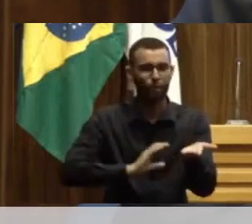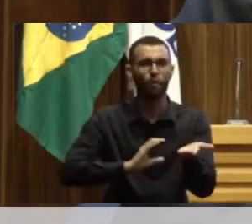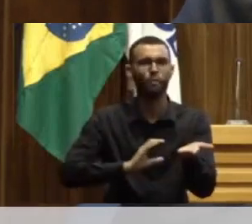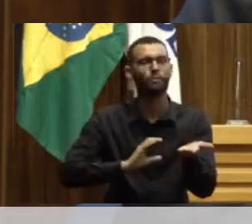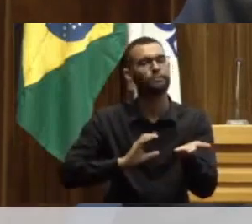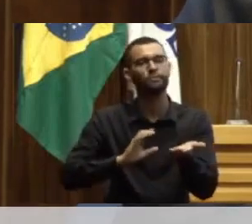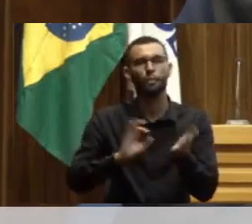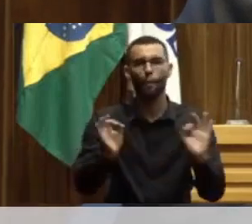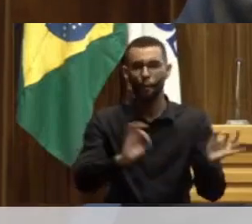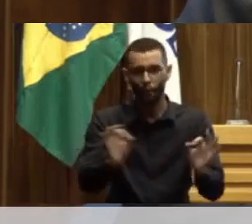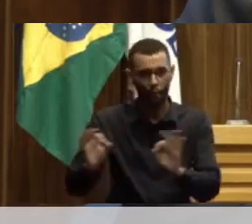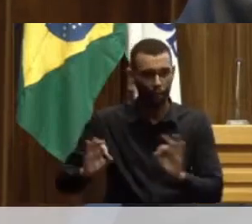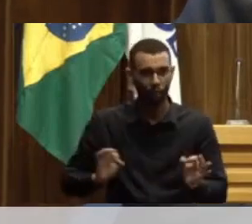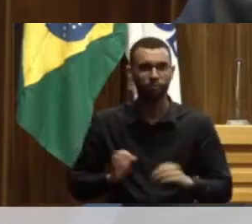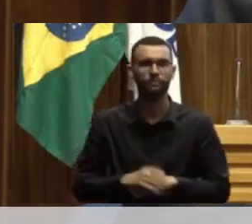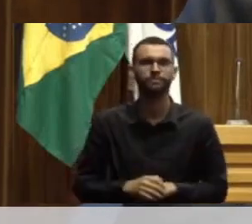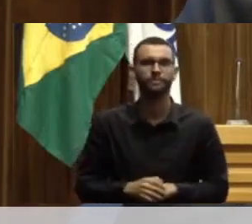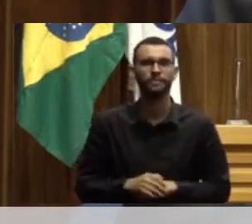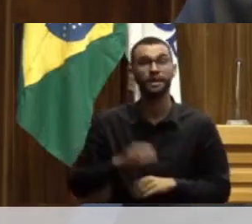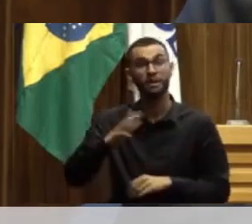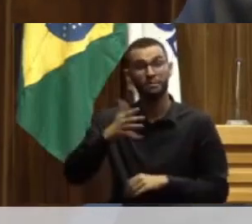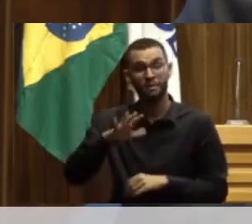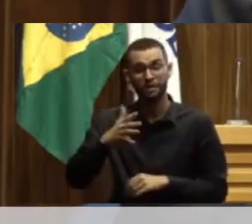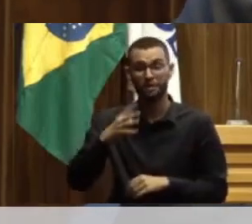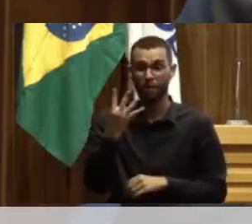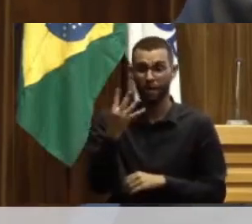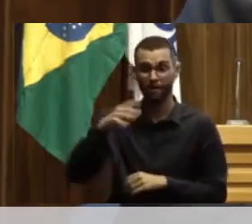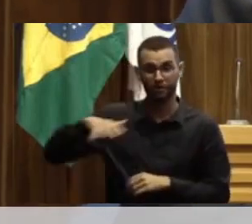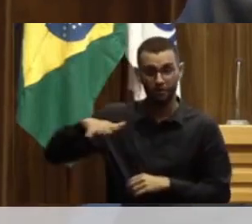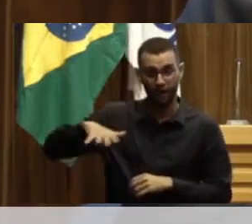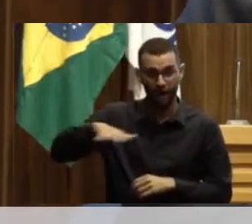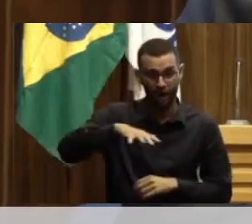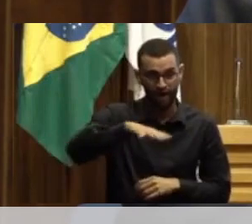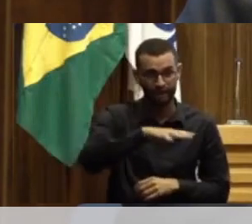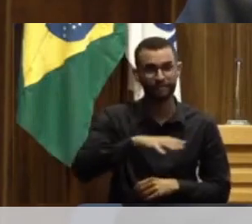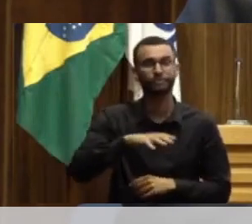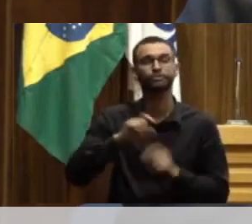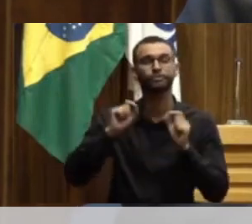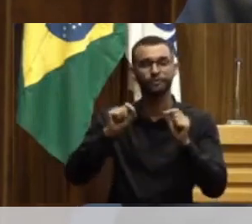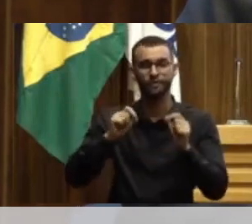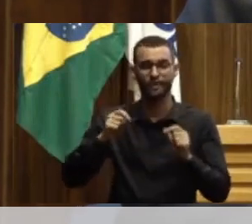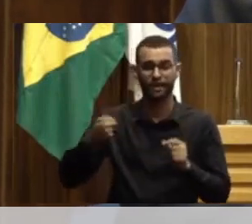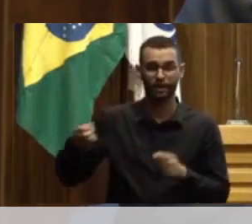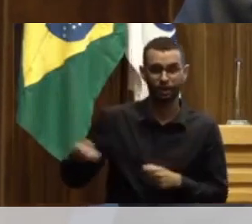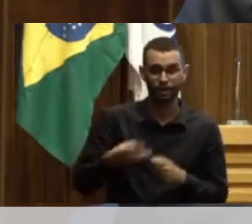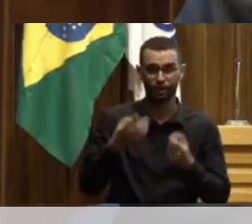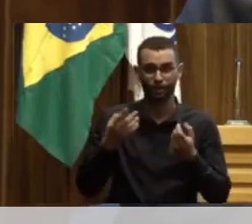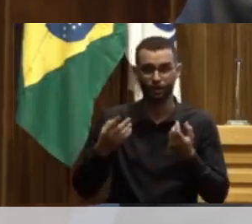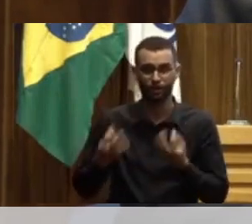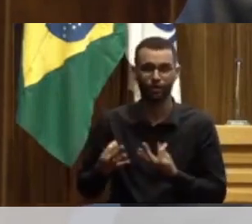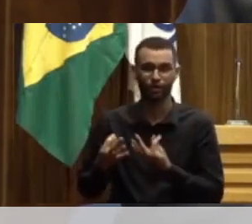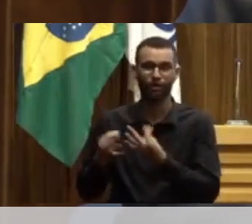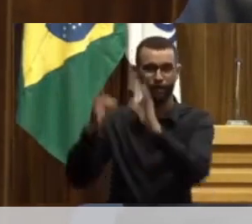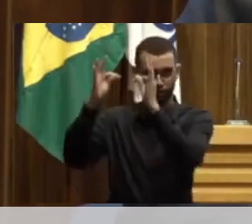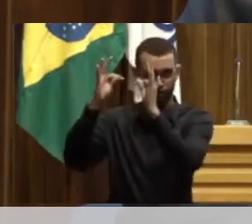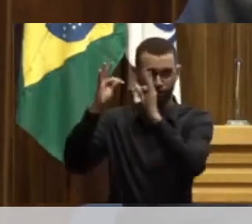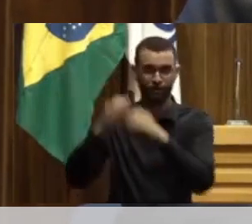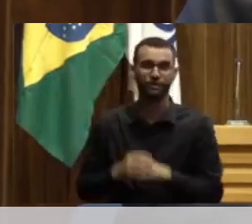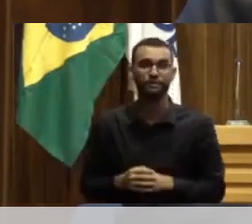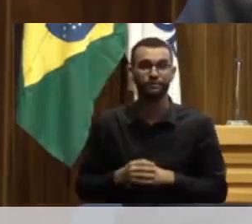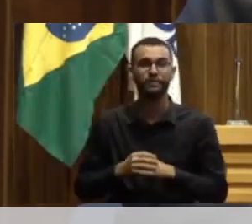equity. E, basicamente, em 4 áreas, a parte de inovação e digital, indústria